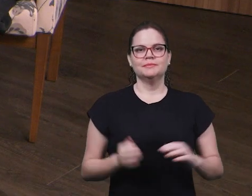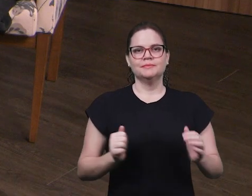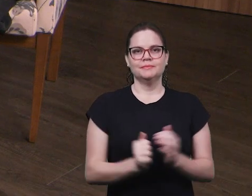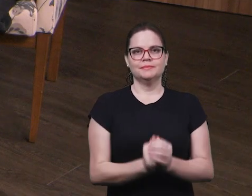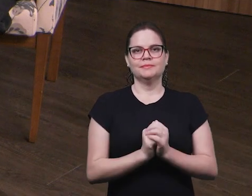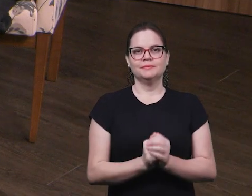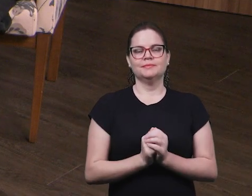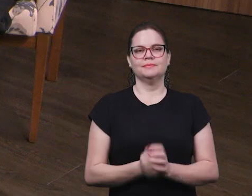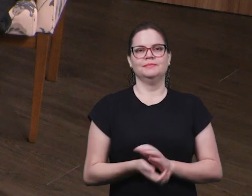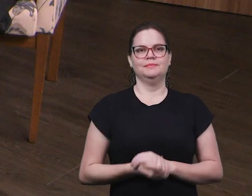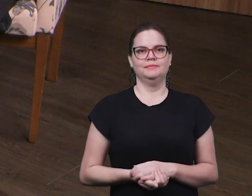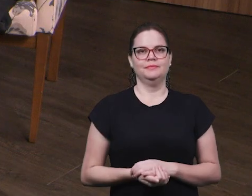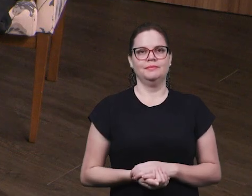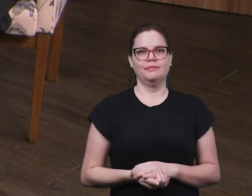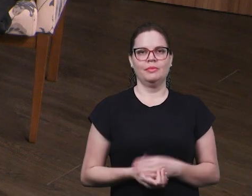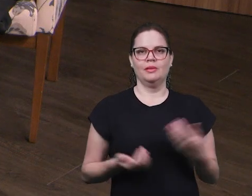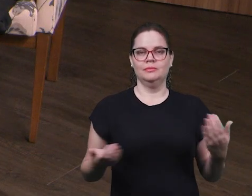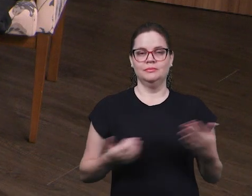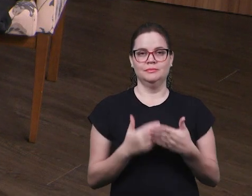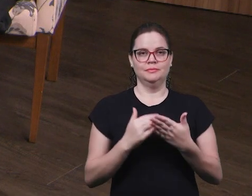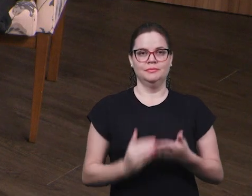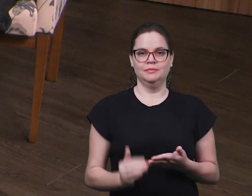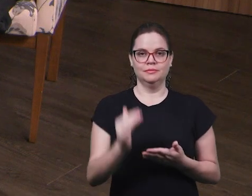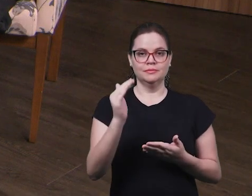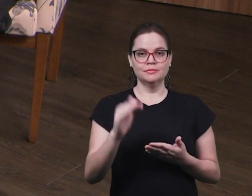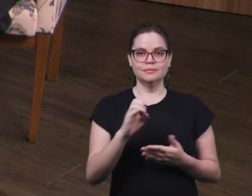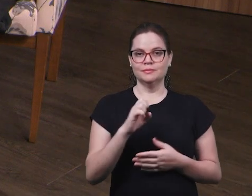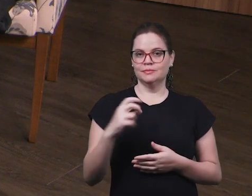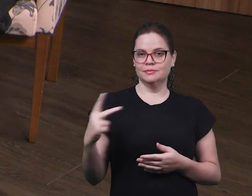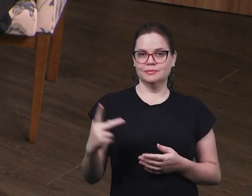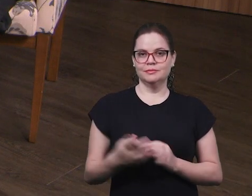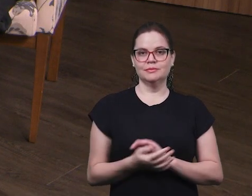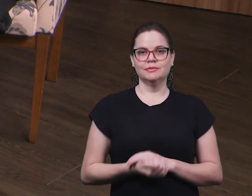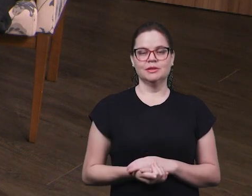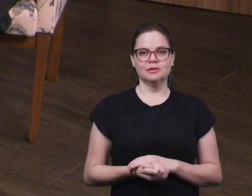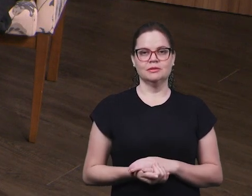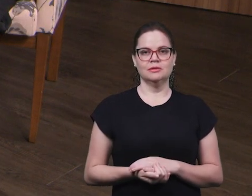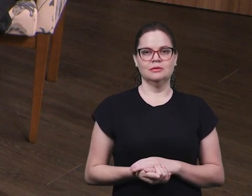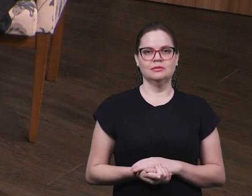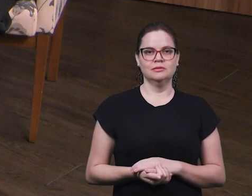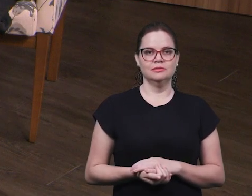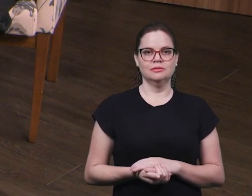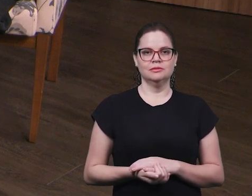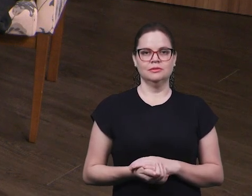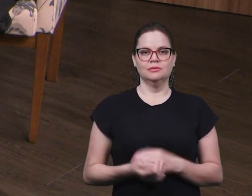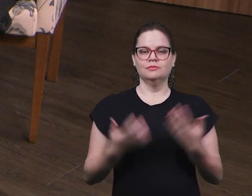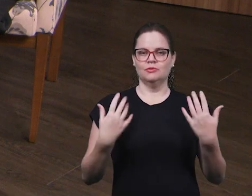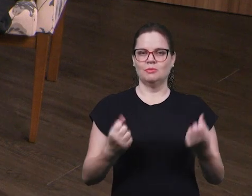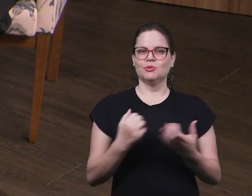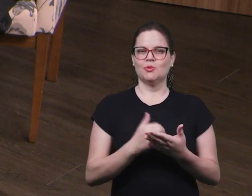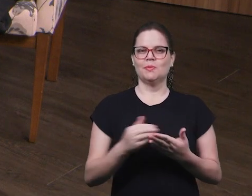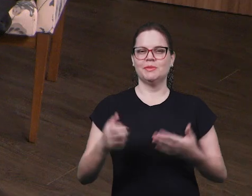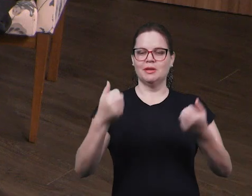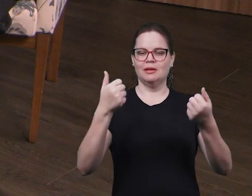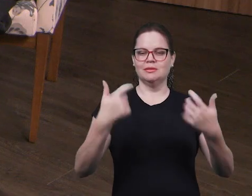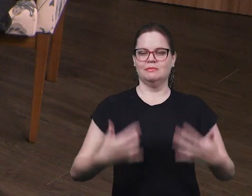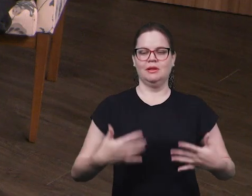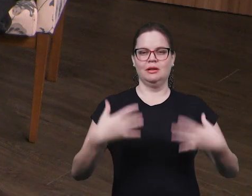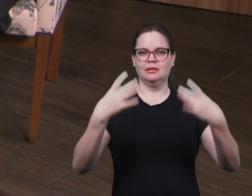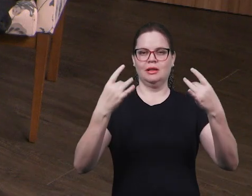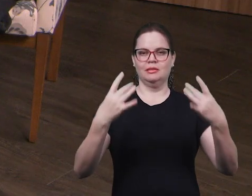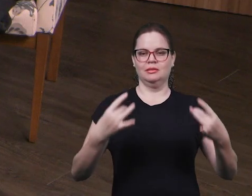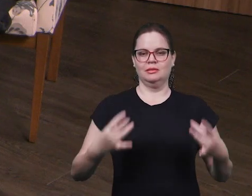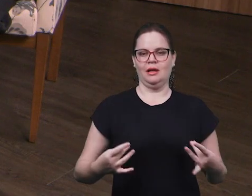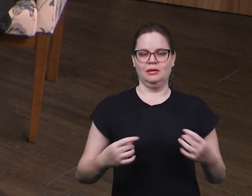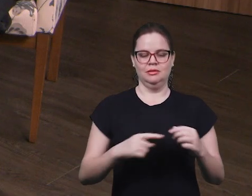Amém. Dando início a este episódio, iniciando sobre detalhes